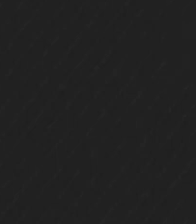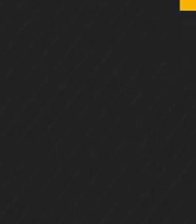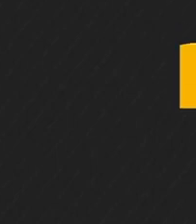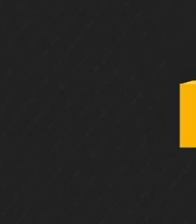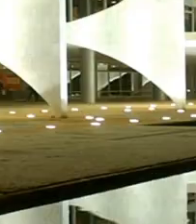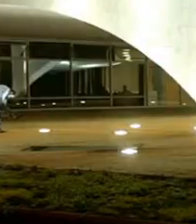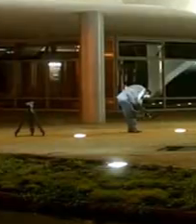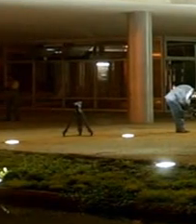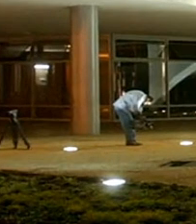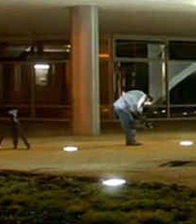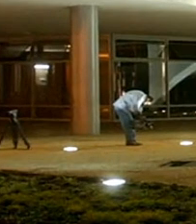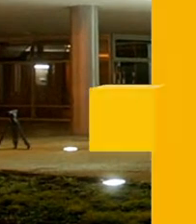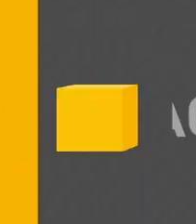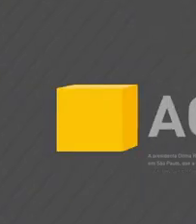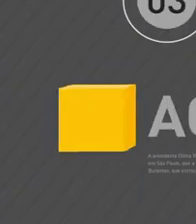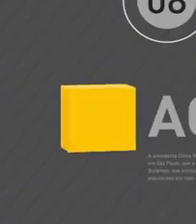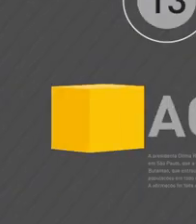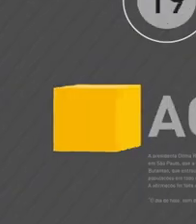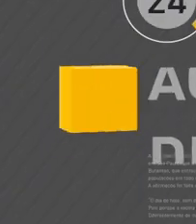Olá,